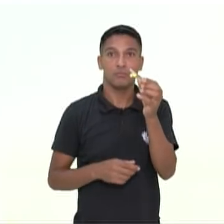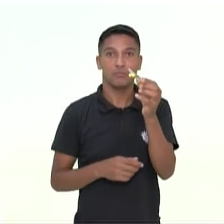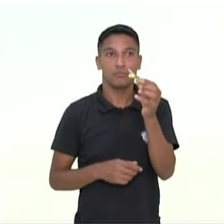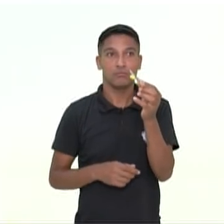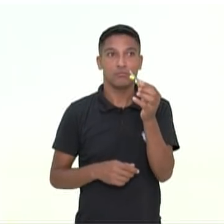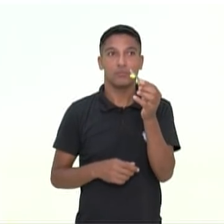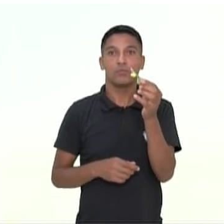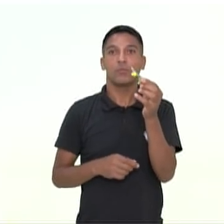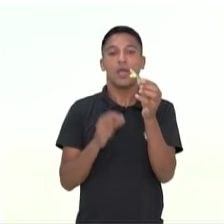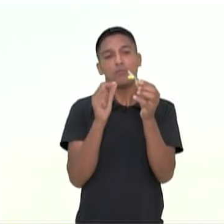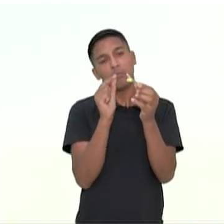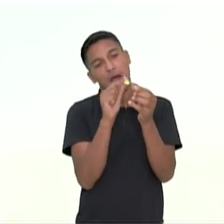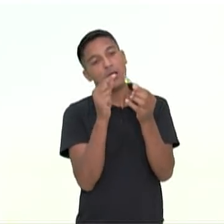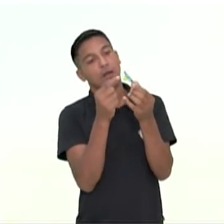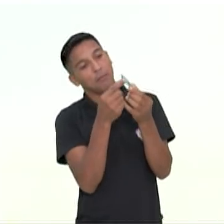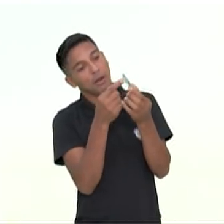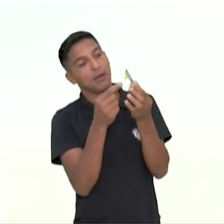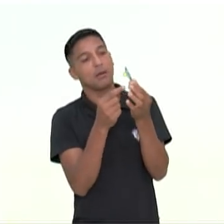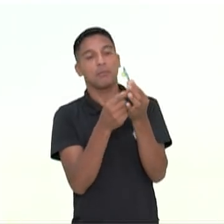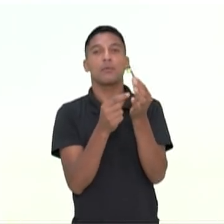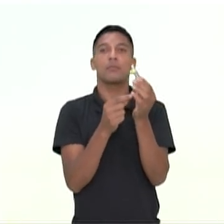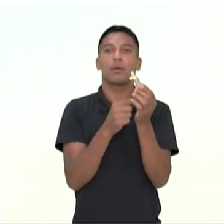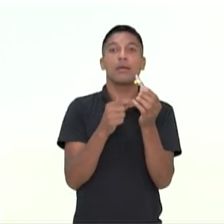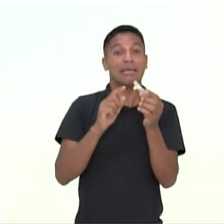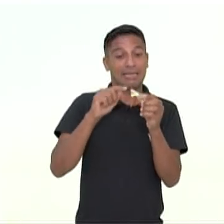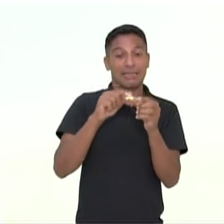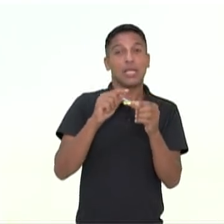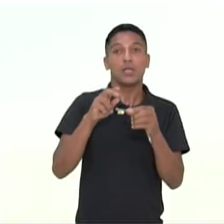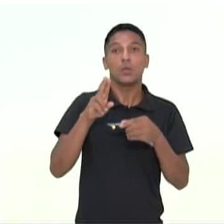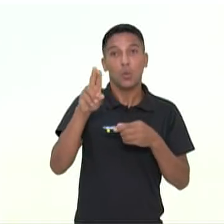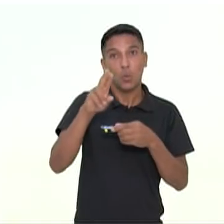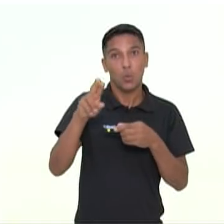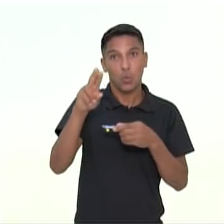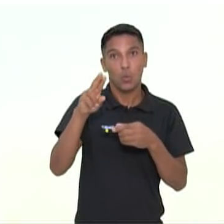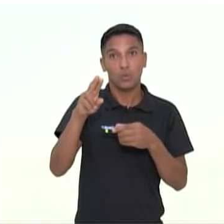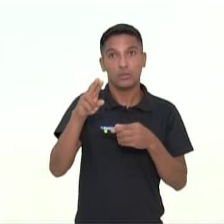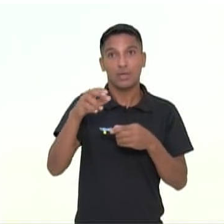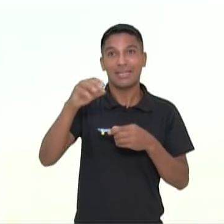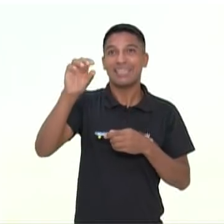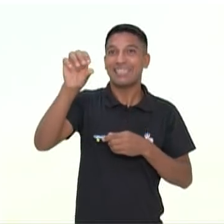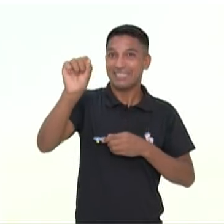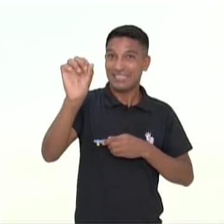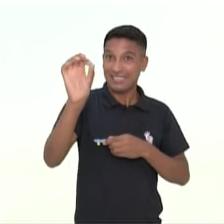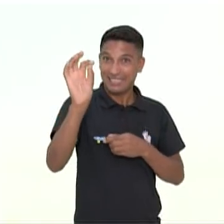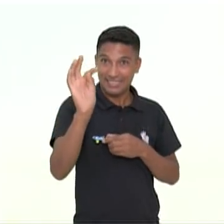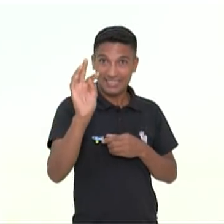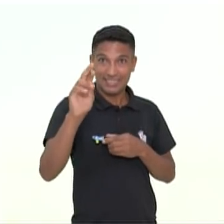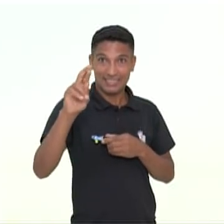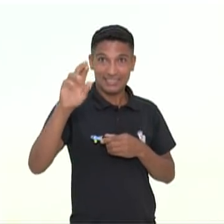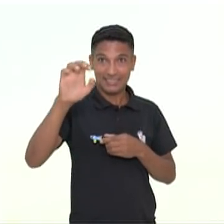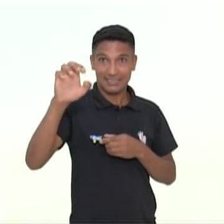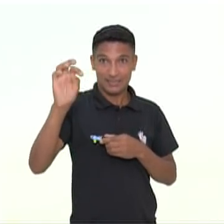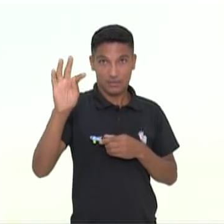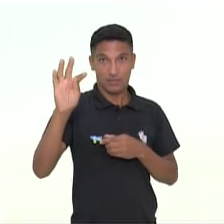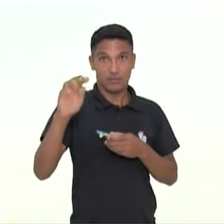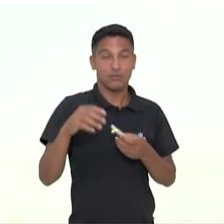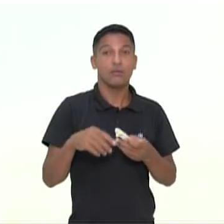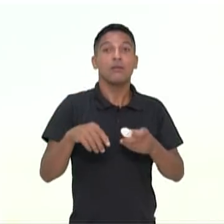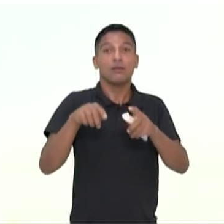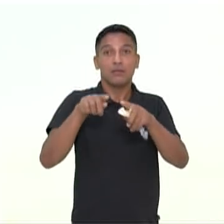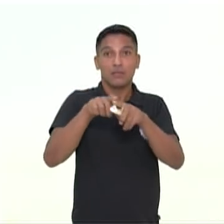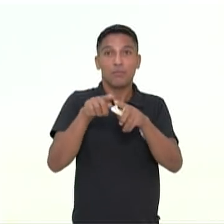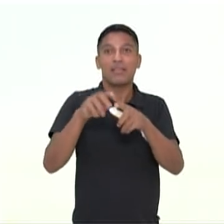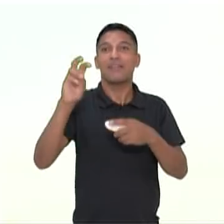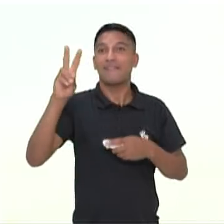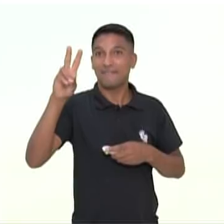principalmente no street e no vertical, certo? Existe um outro skate chamado de long,